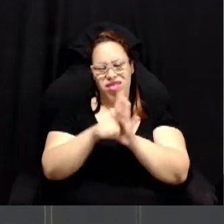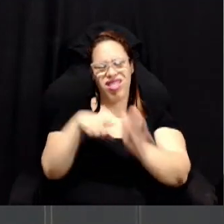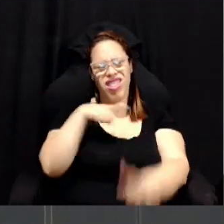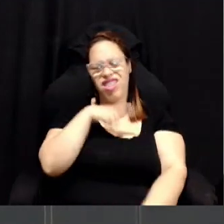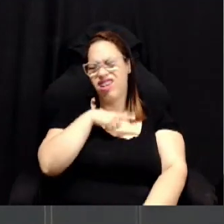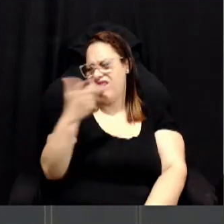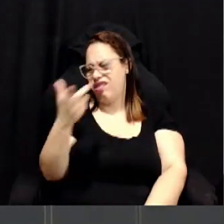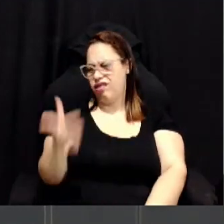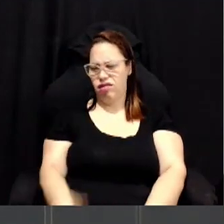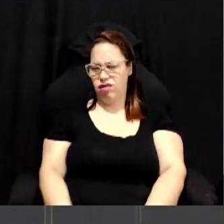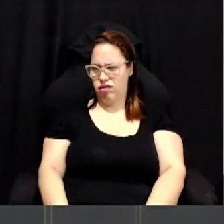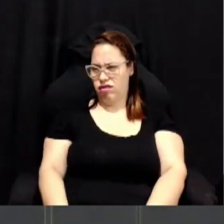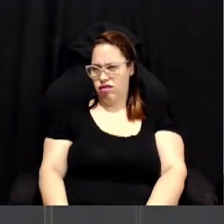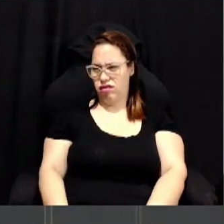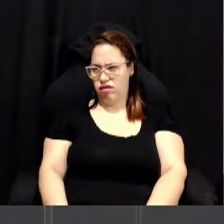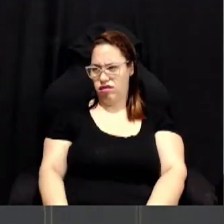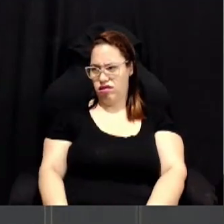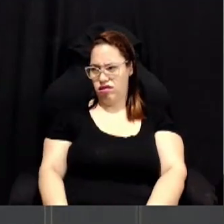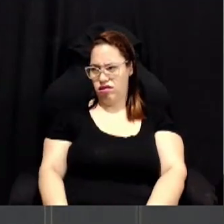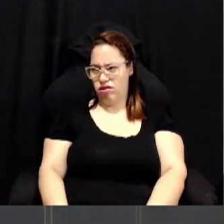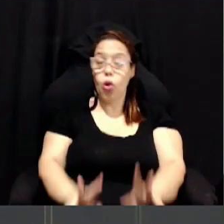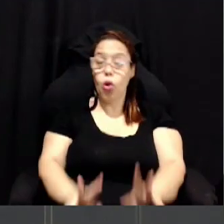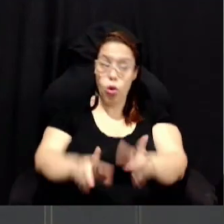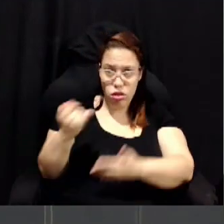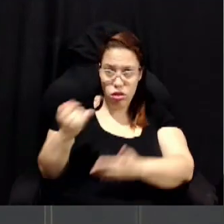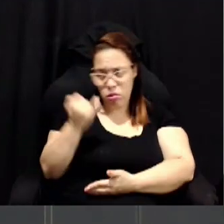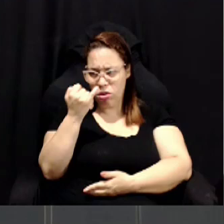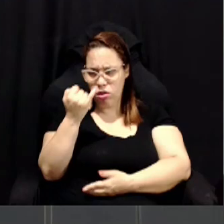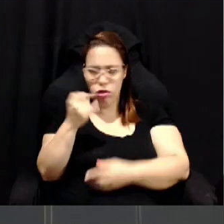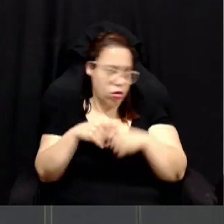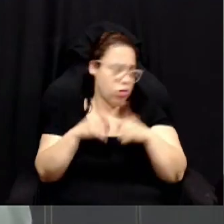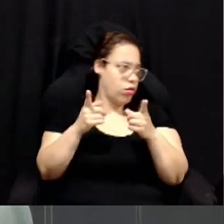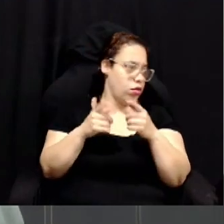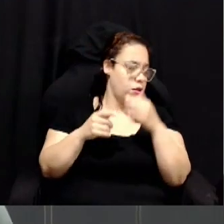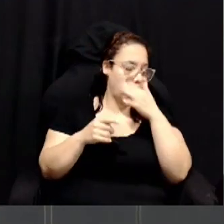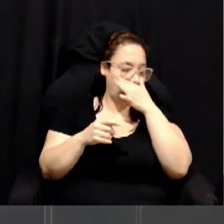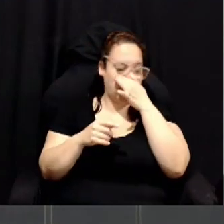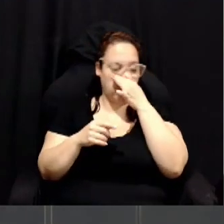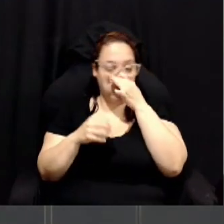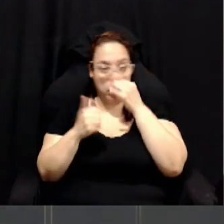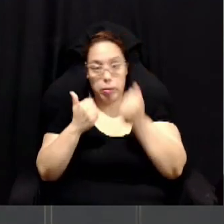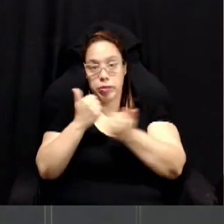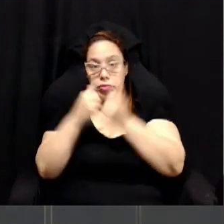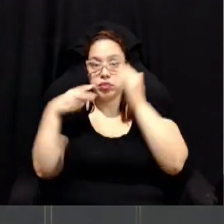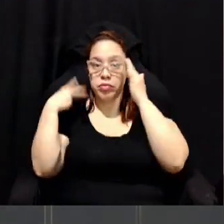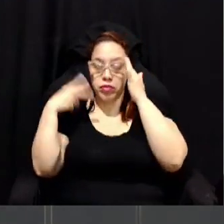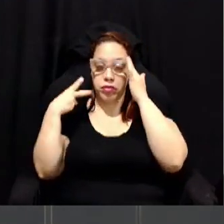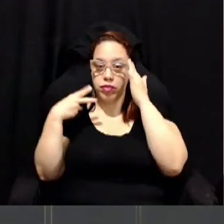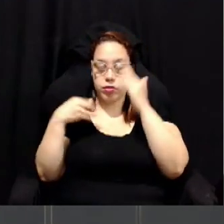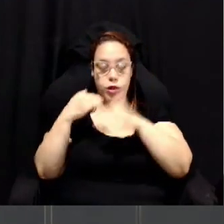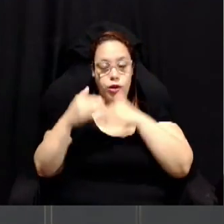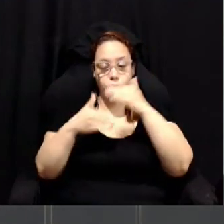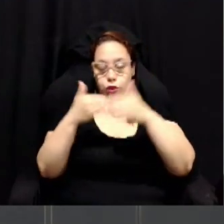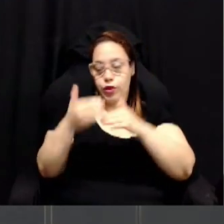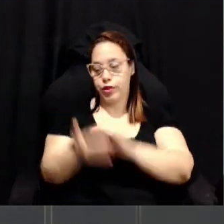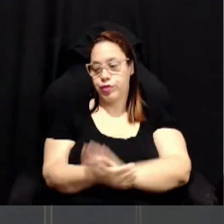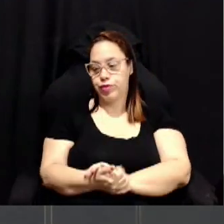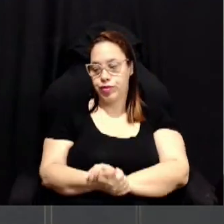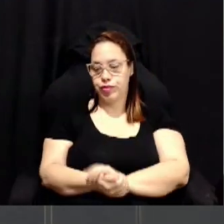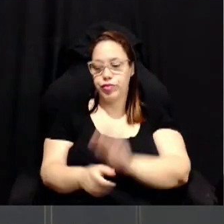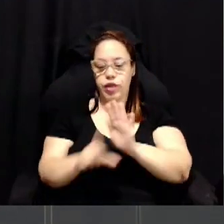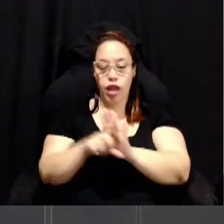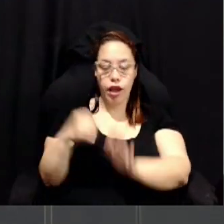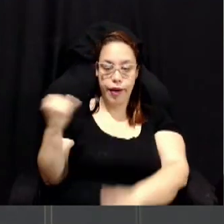que não é importante. Tudo isso é muito importante. Se a gente não tiver o apoio também dos parlamentares, a coisa não caminha. A legislação é importante, mas